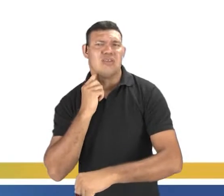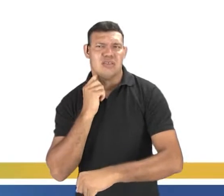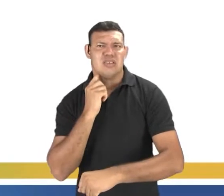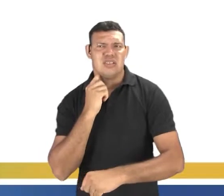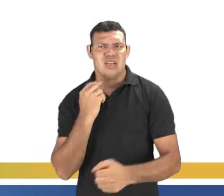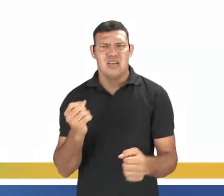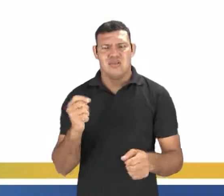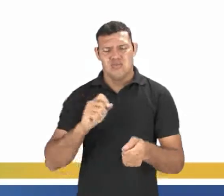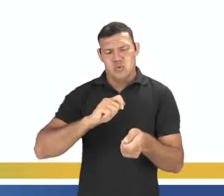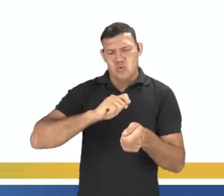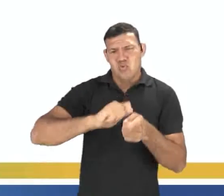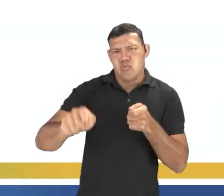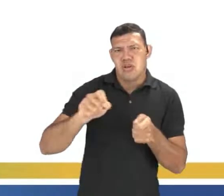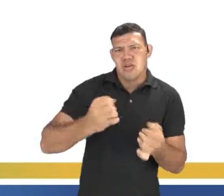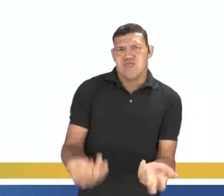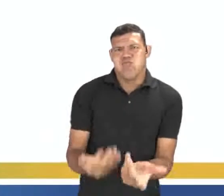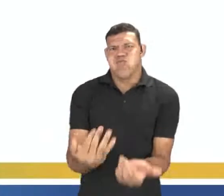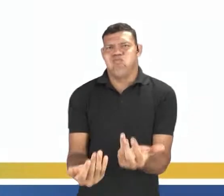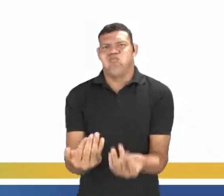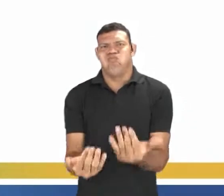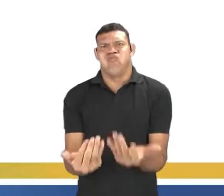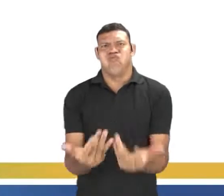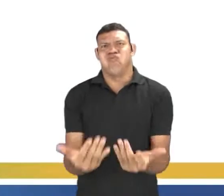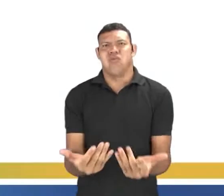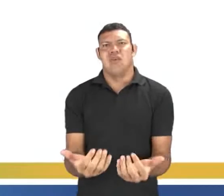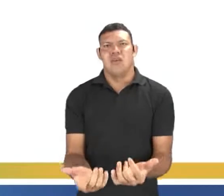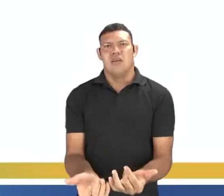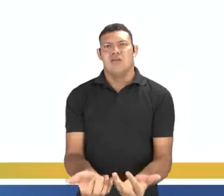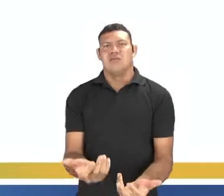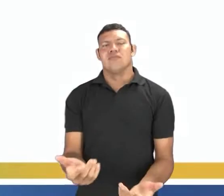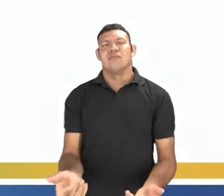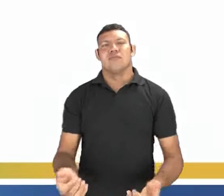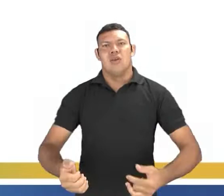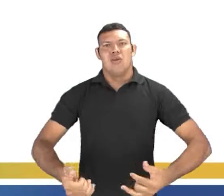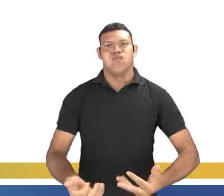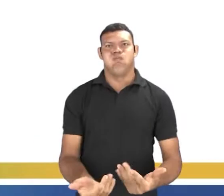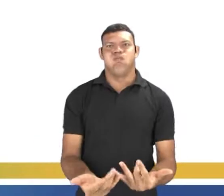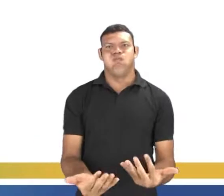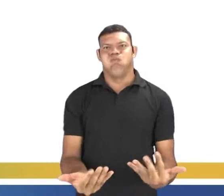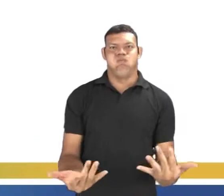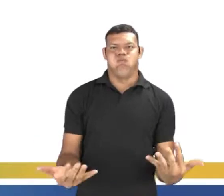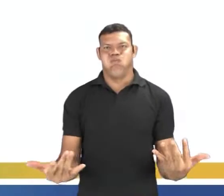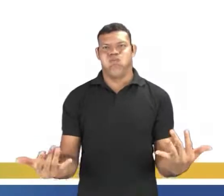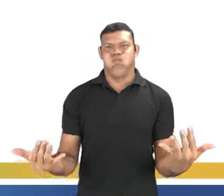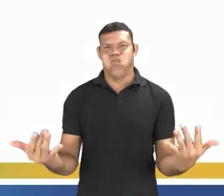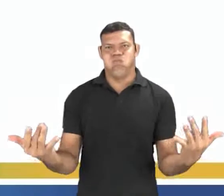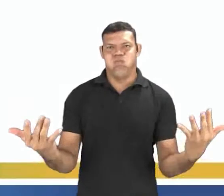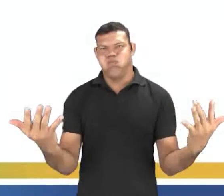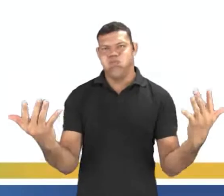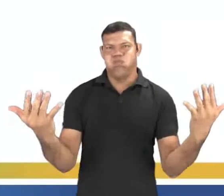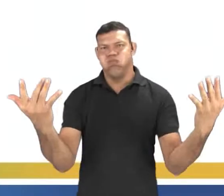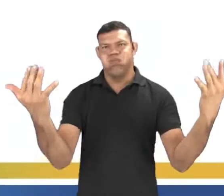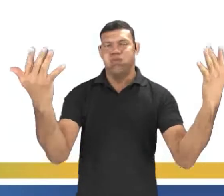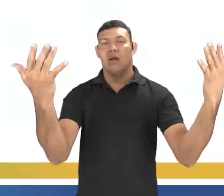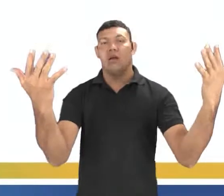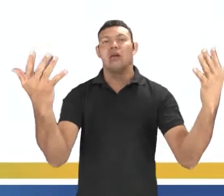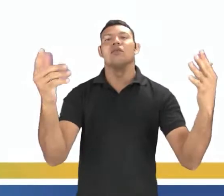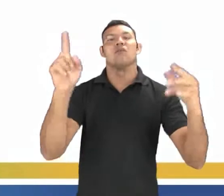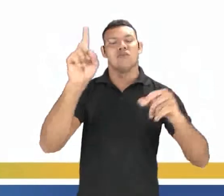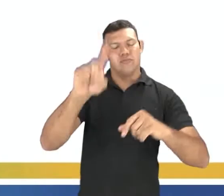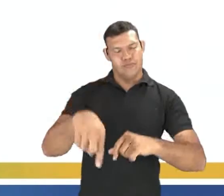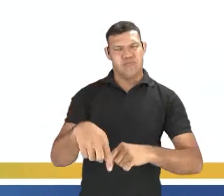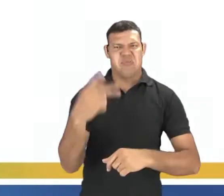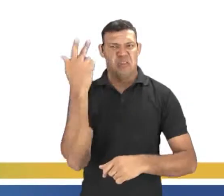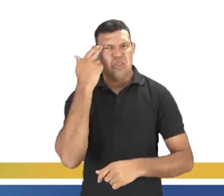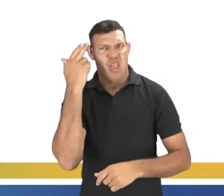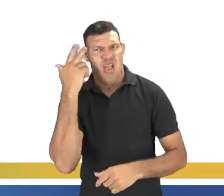colocando fogo. Muitos incêndios maiores podem ser iniciados a partir desta prática, considerada